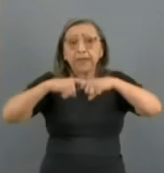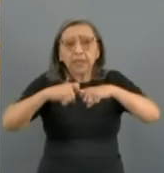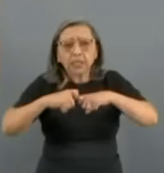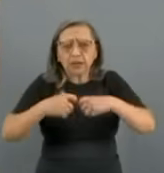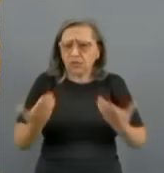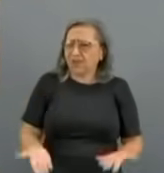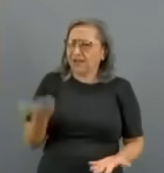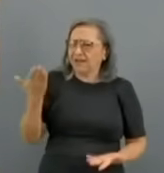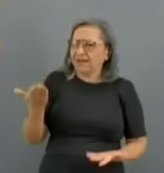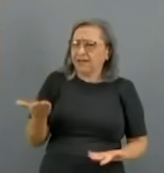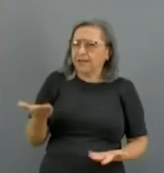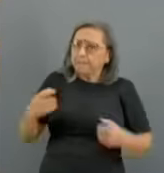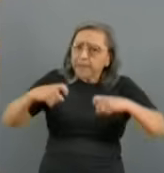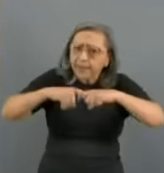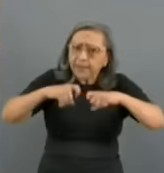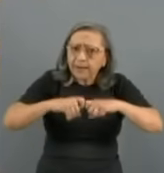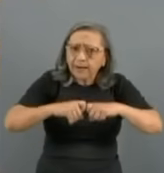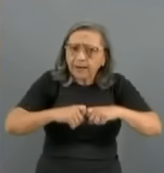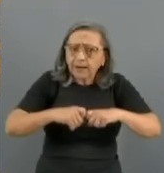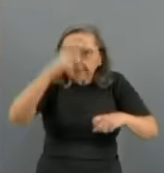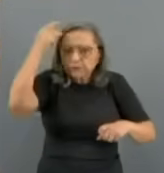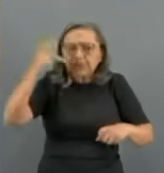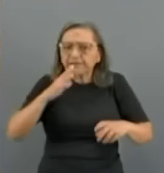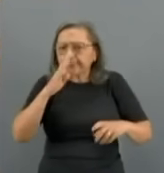de calçado.